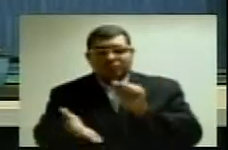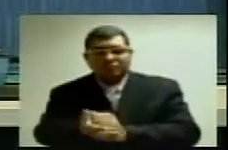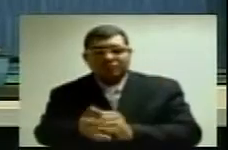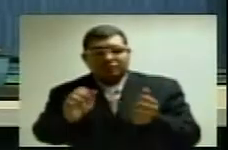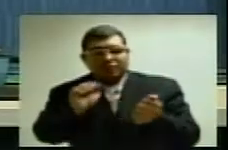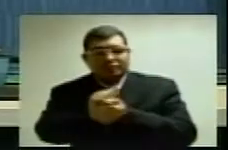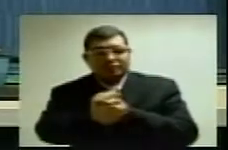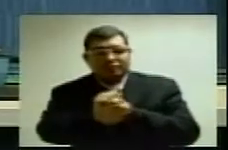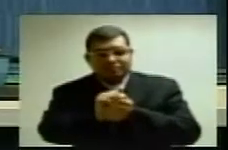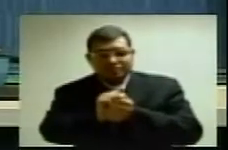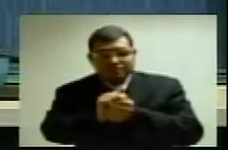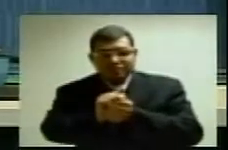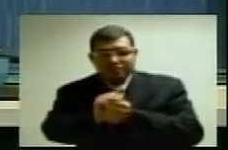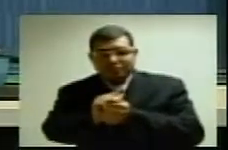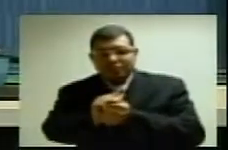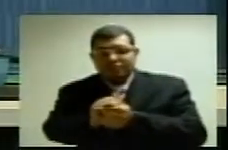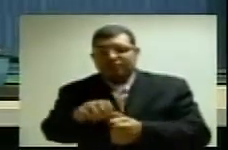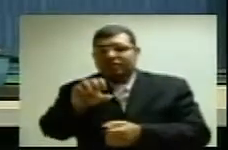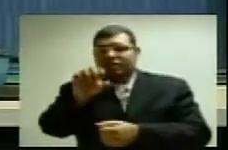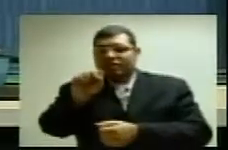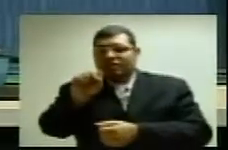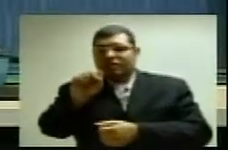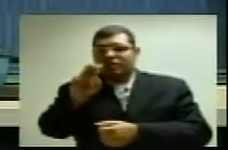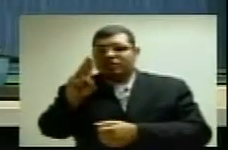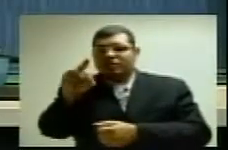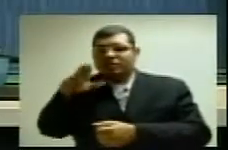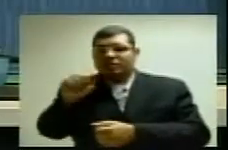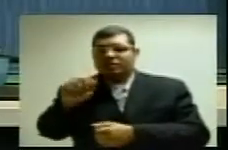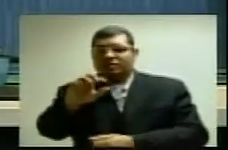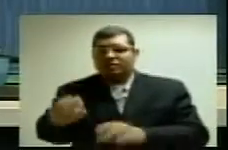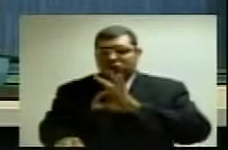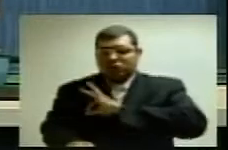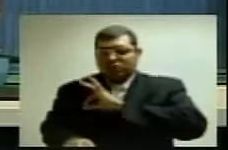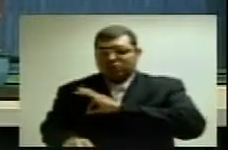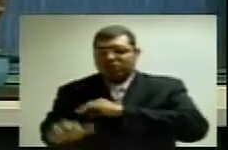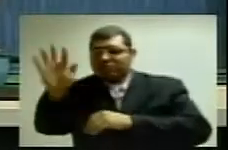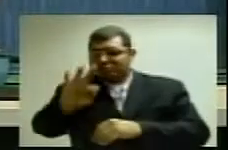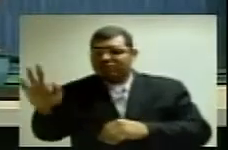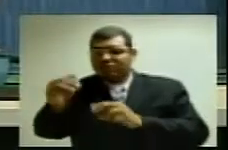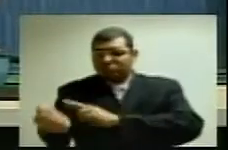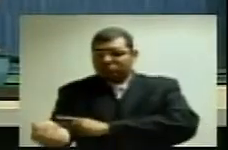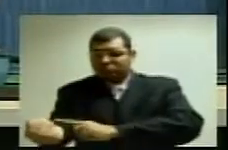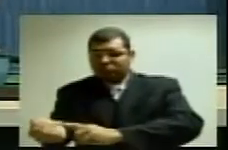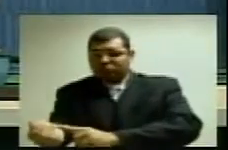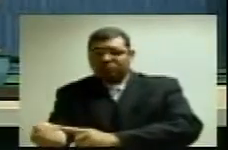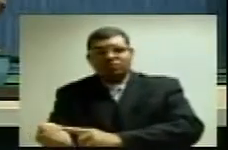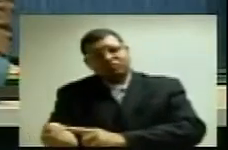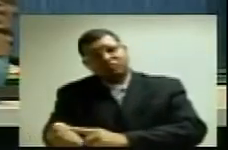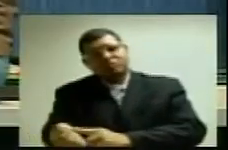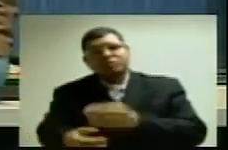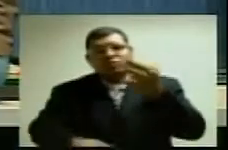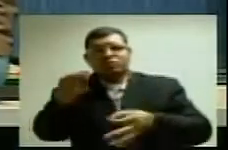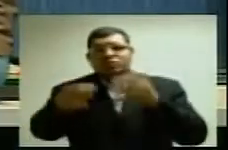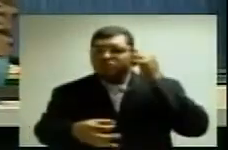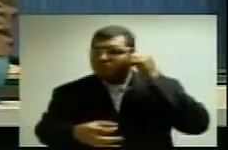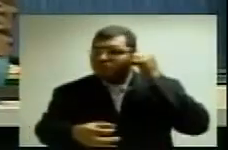protocolada junto à Superintendência da Polícia Federal em Rio Branco, assinada pelo promotor de